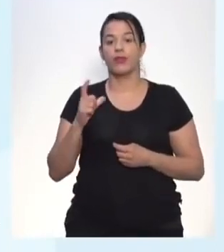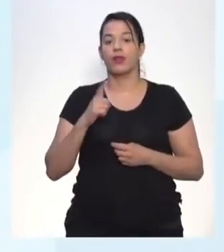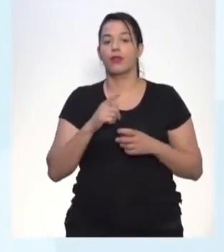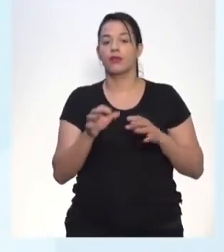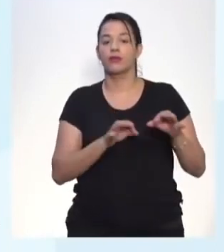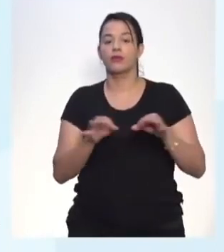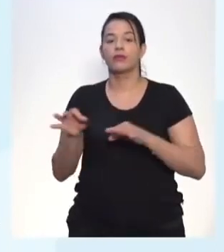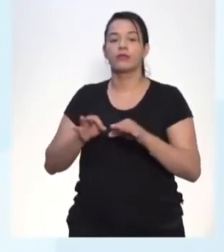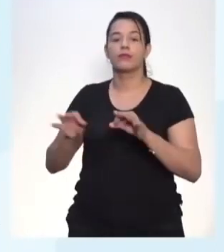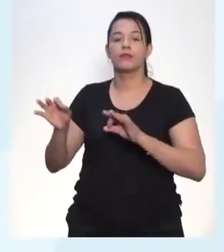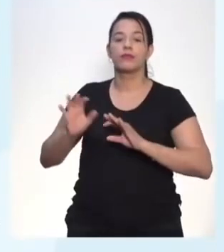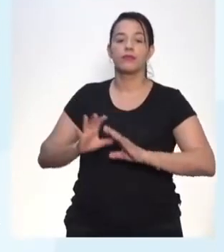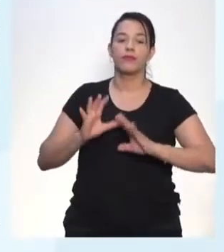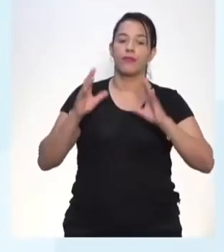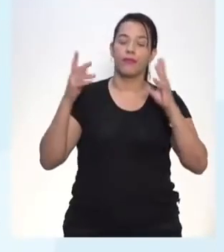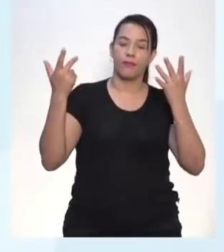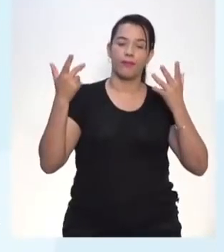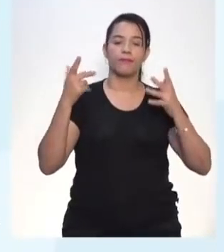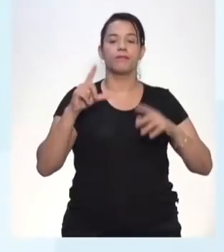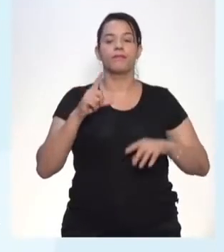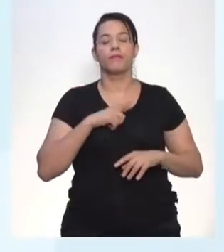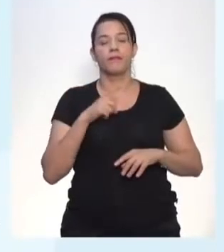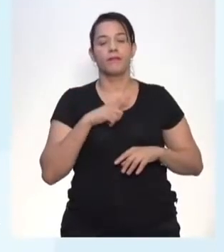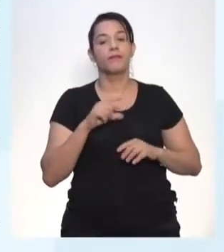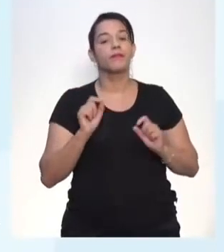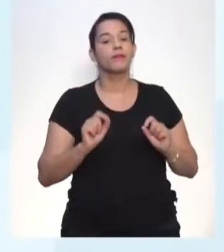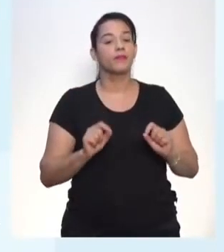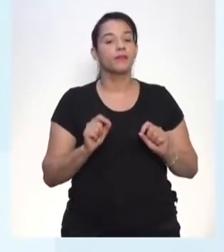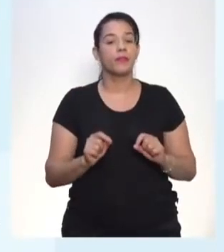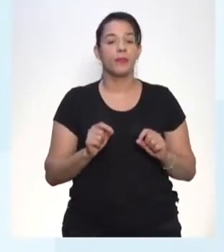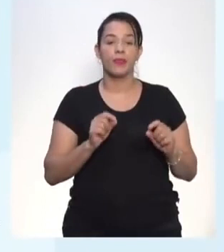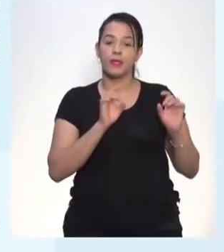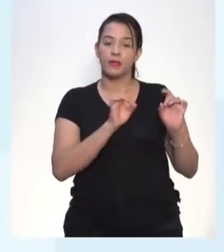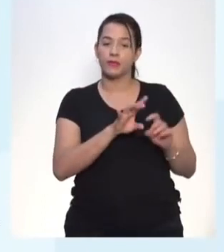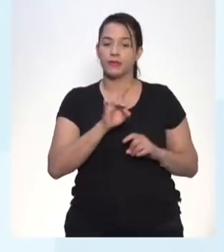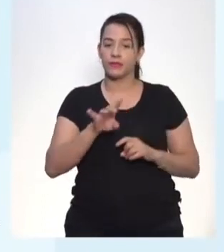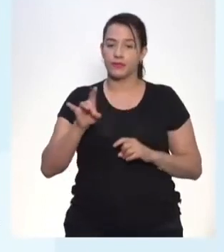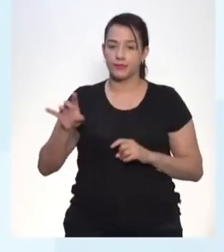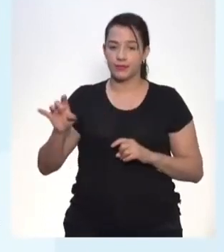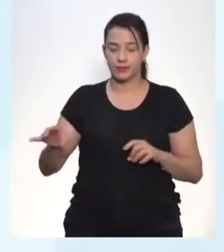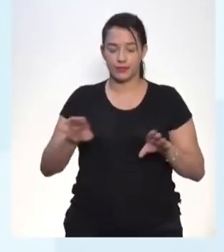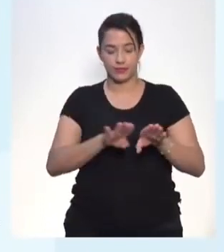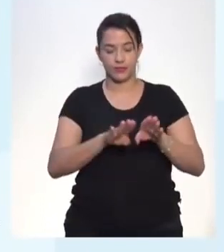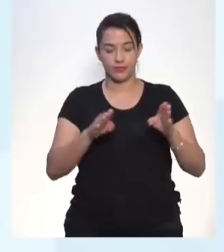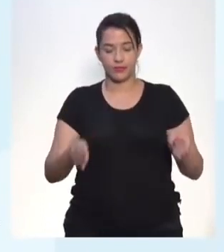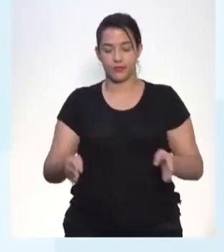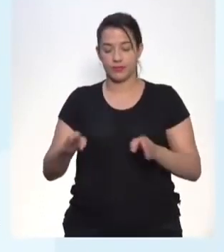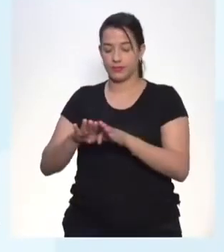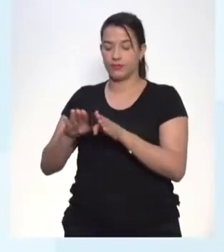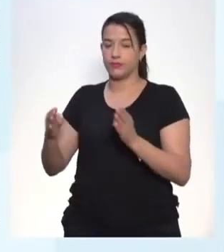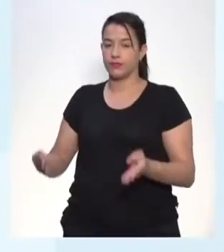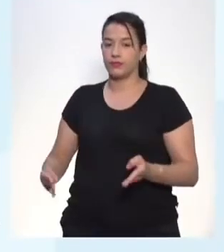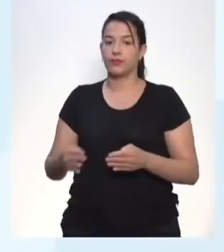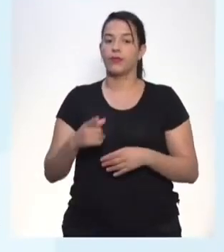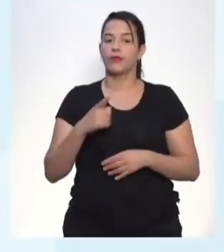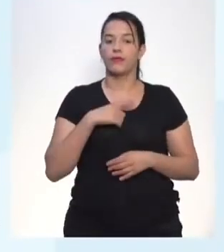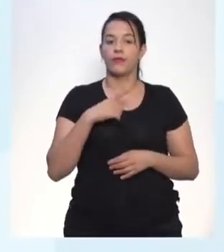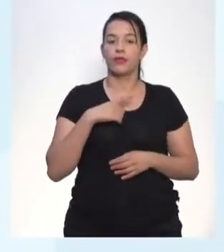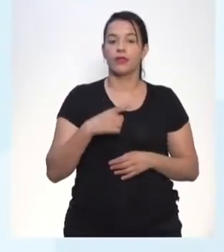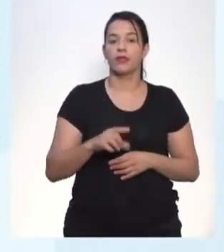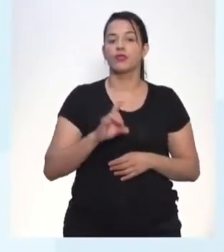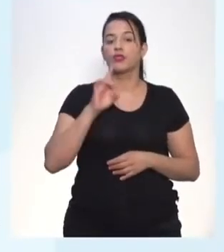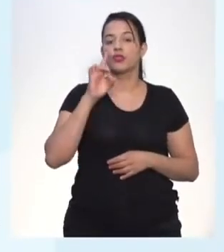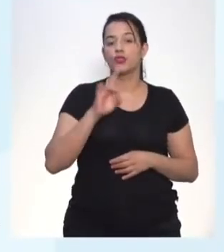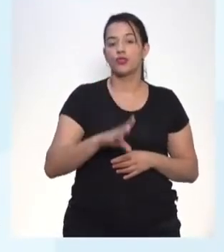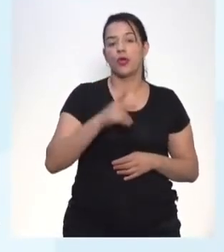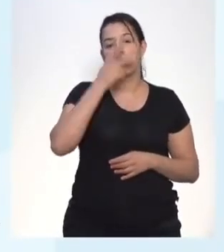festa precisa preparar a recepção de forma em que cada mesa haverá somente